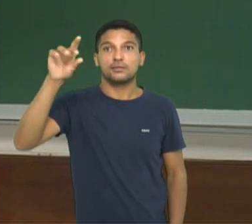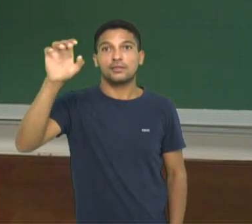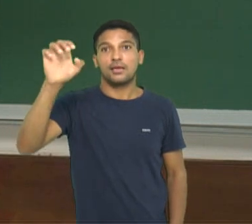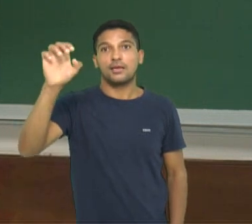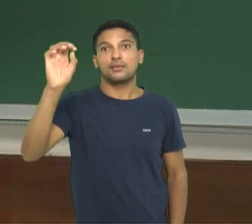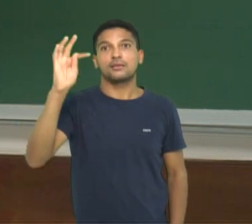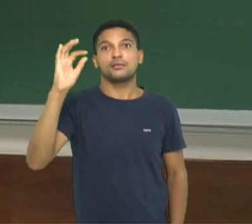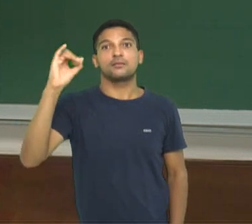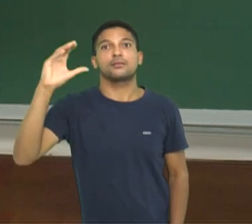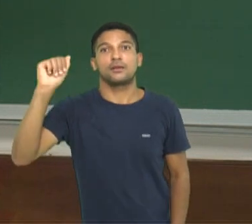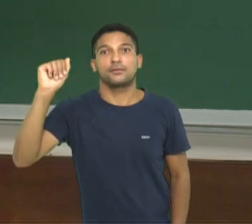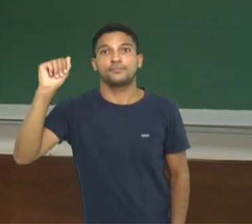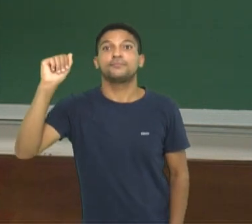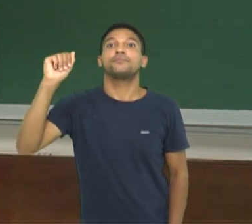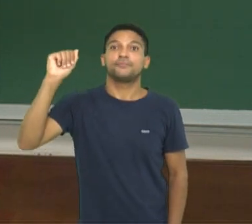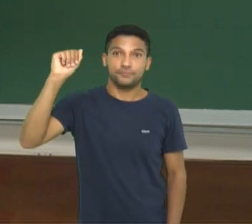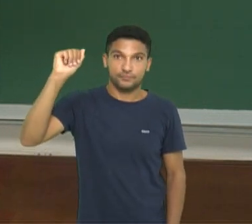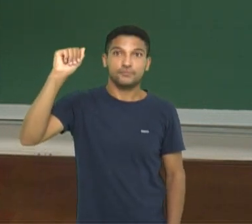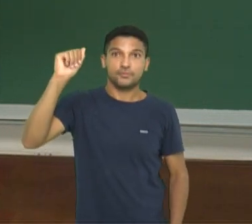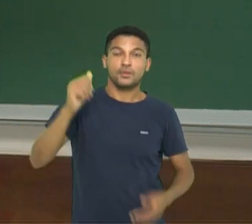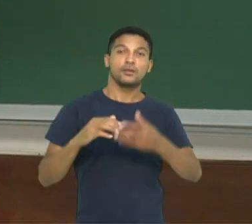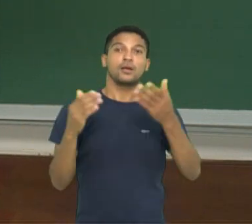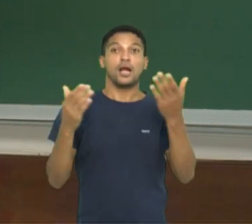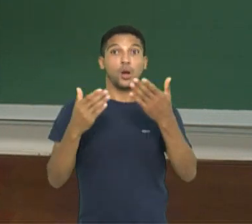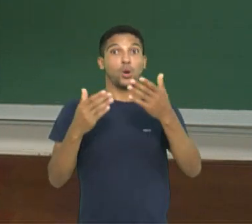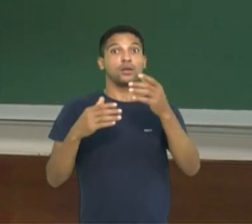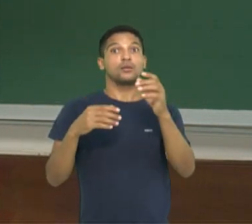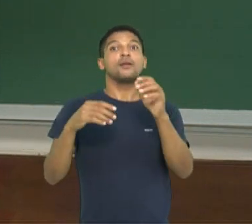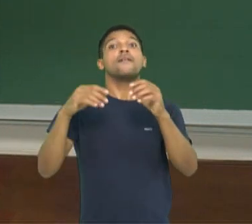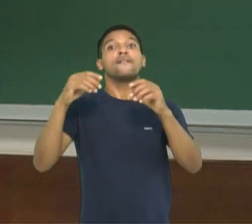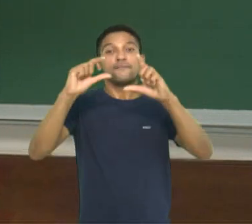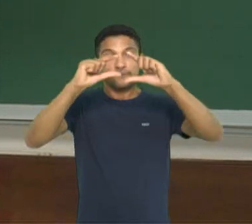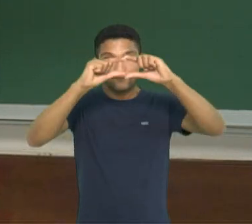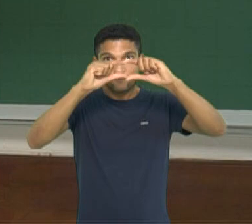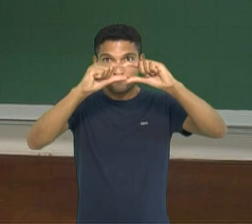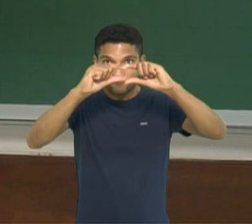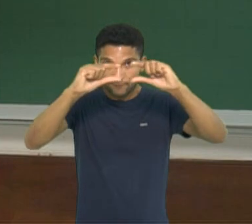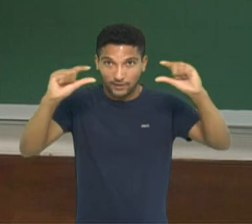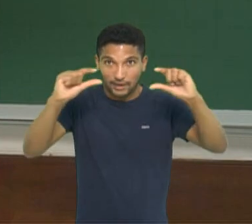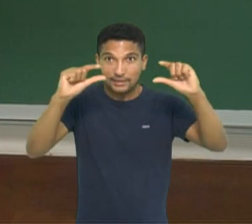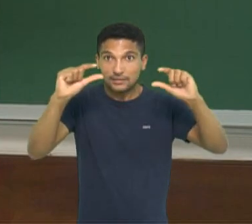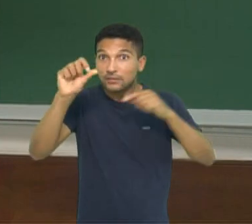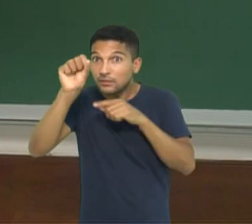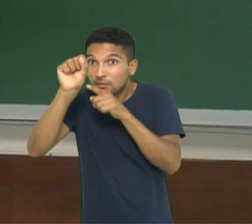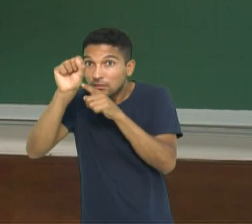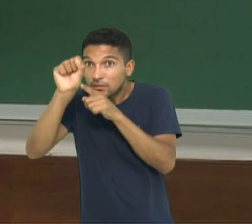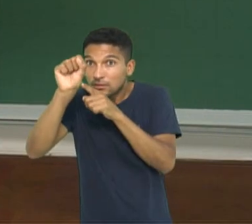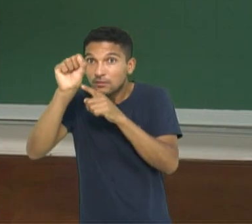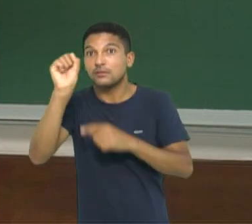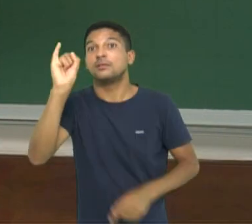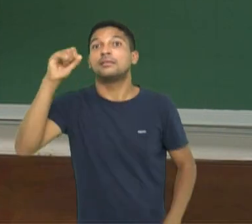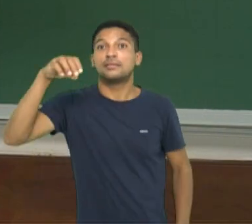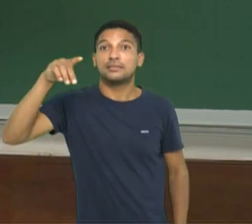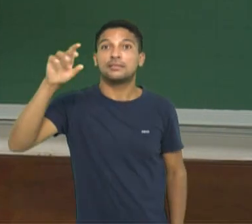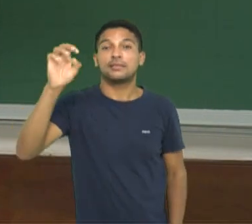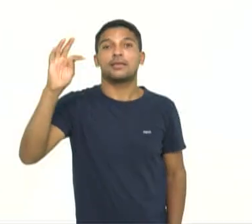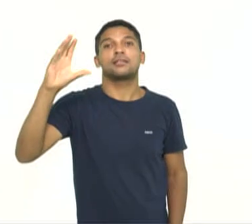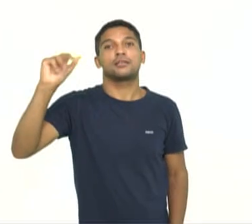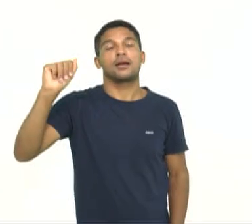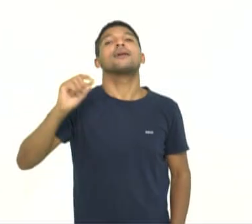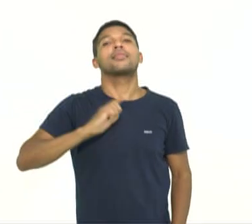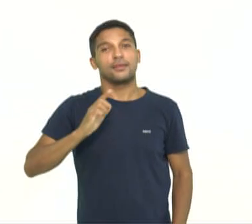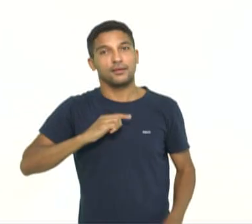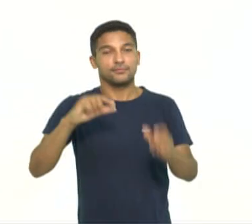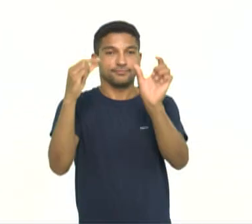slide anterior, né? Aditivas, conclusivas, explicativas, adversativas, alternativas, ok?